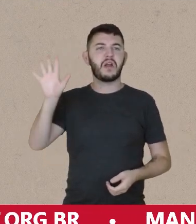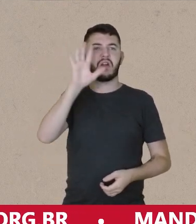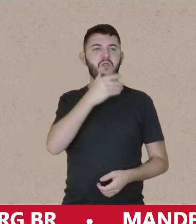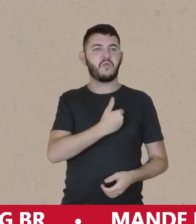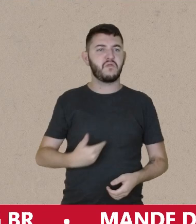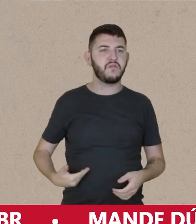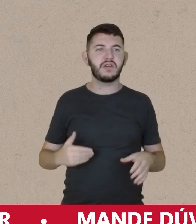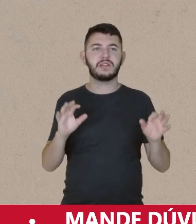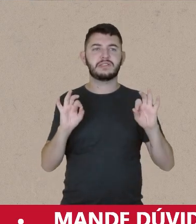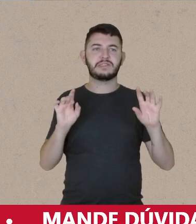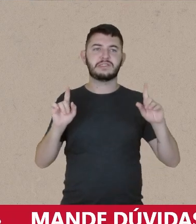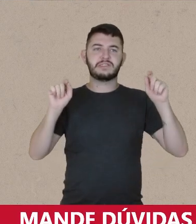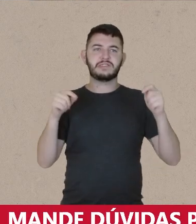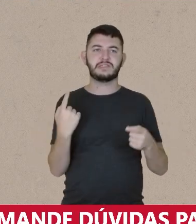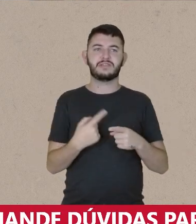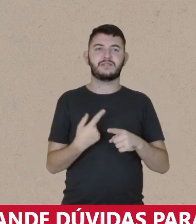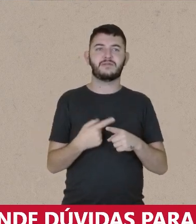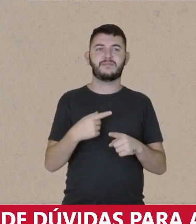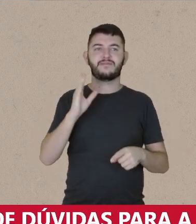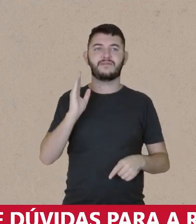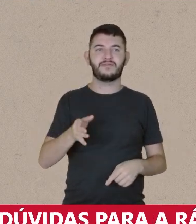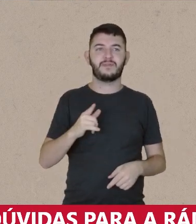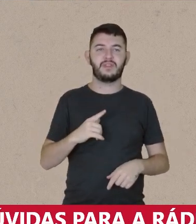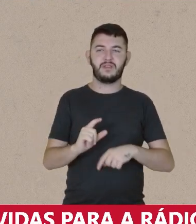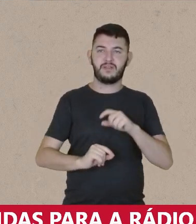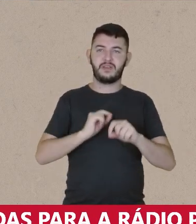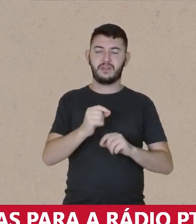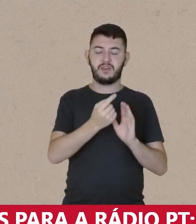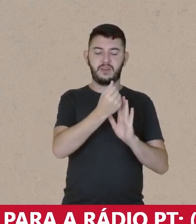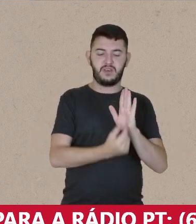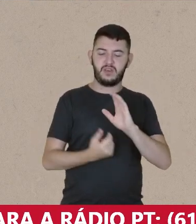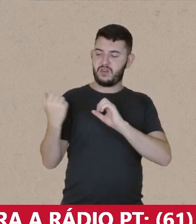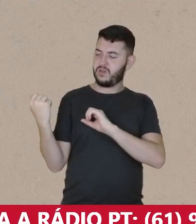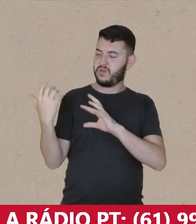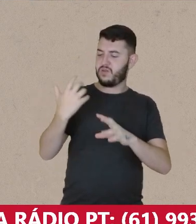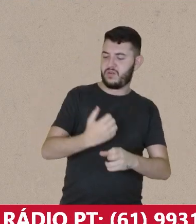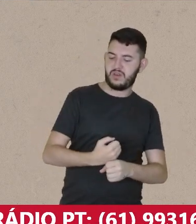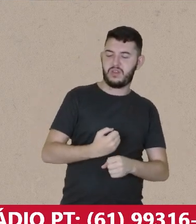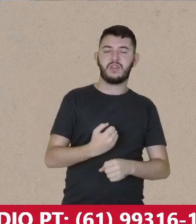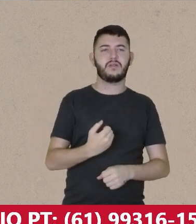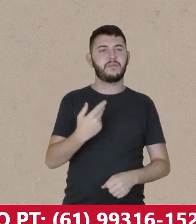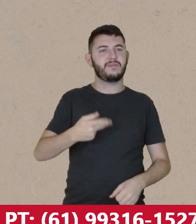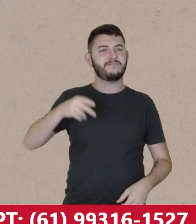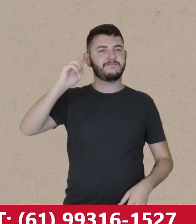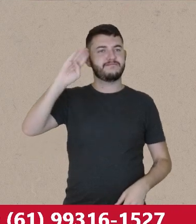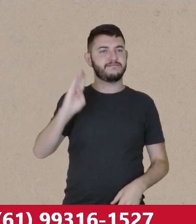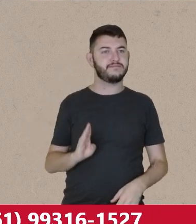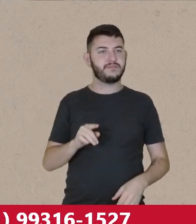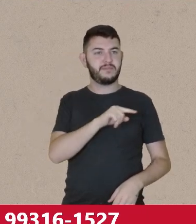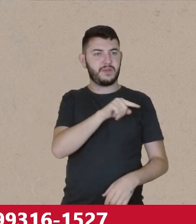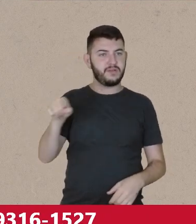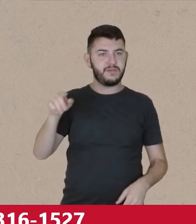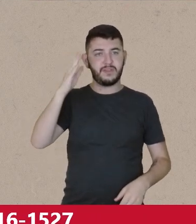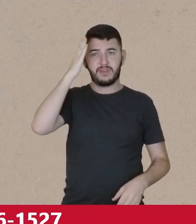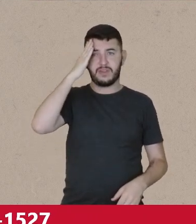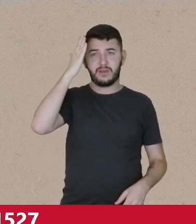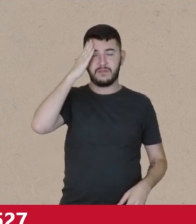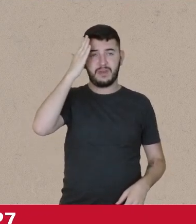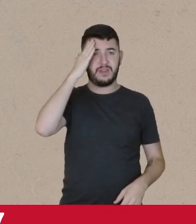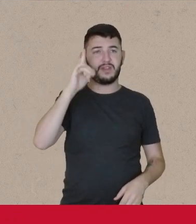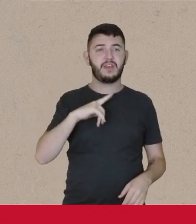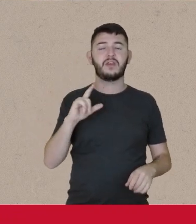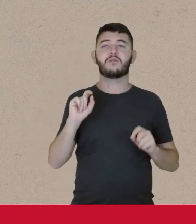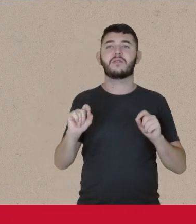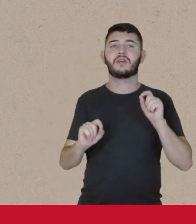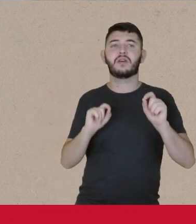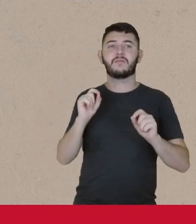que iria custar pouco em relação ao orçamento da República. Para você ter uma ideia, a estimativa de impacto